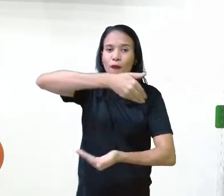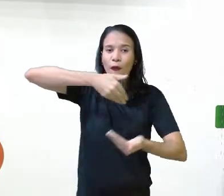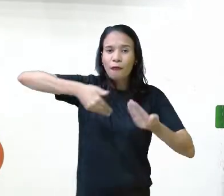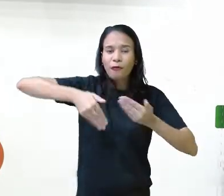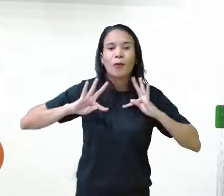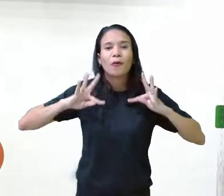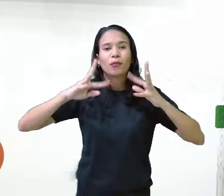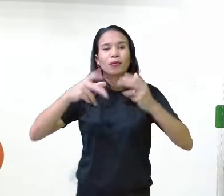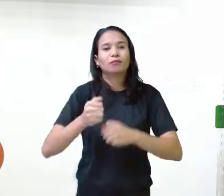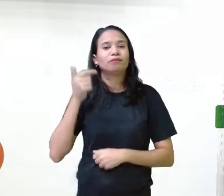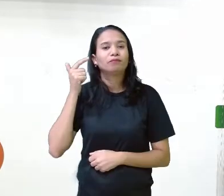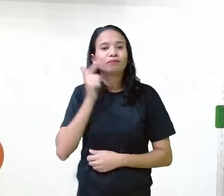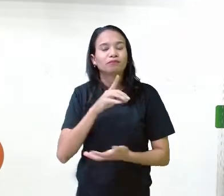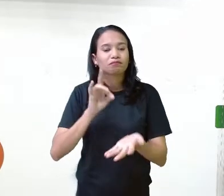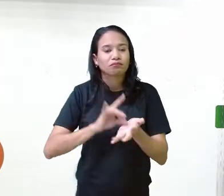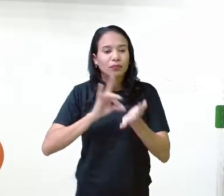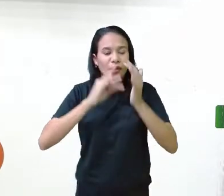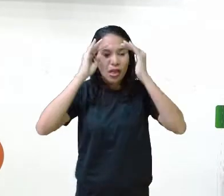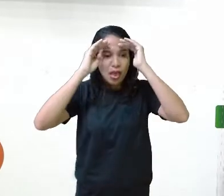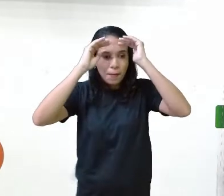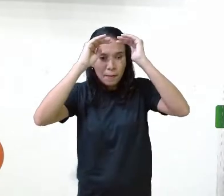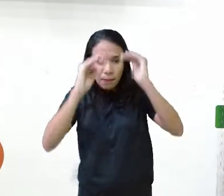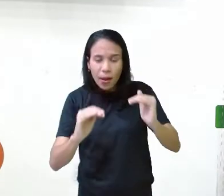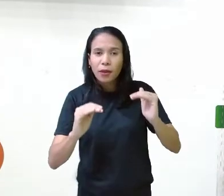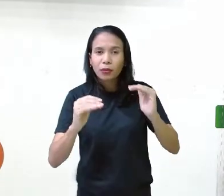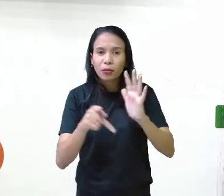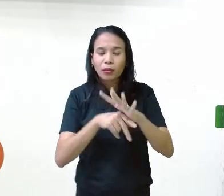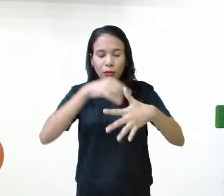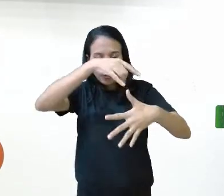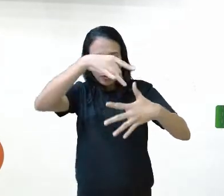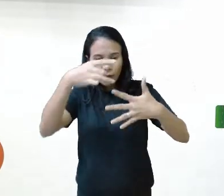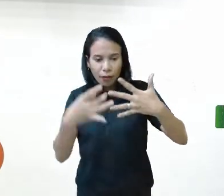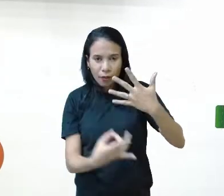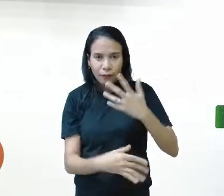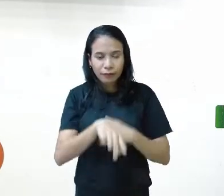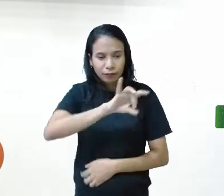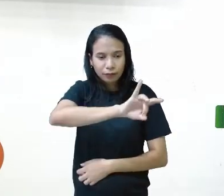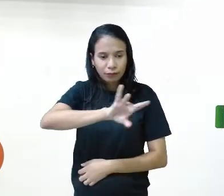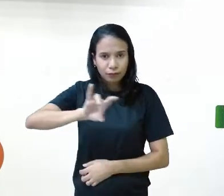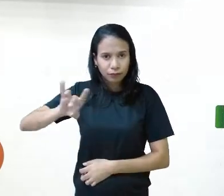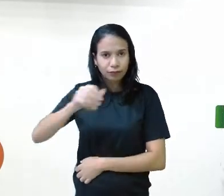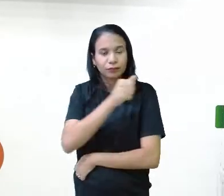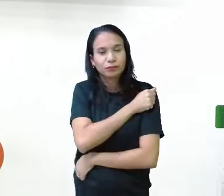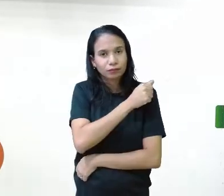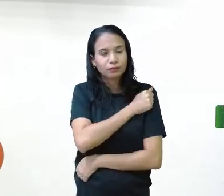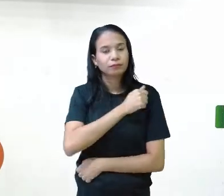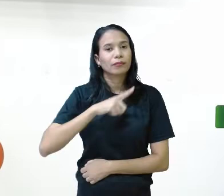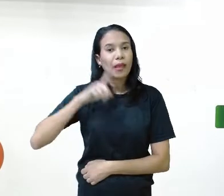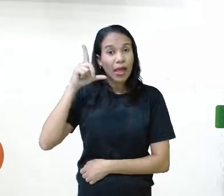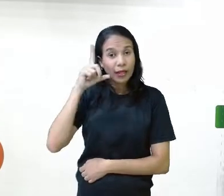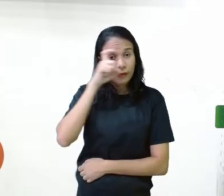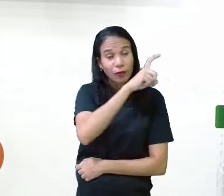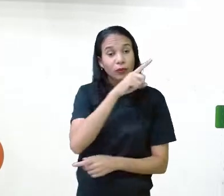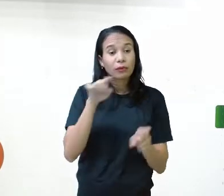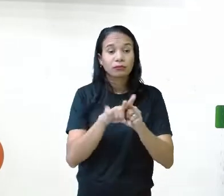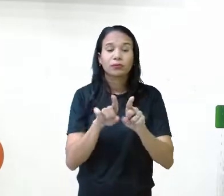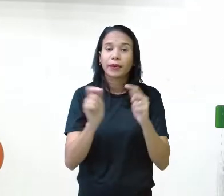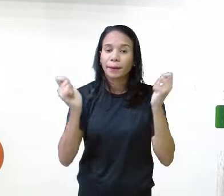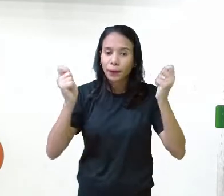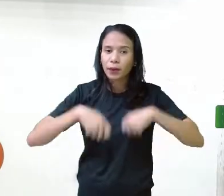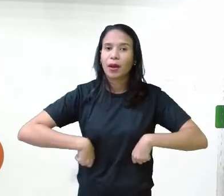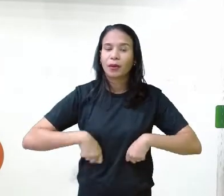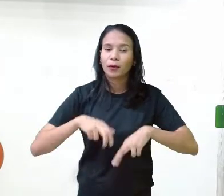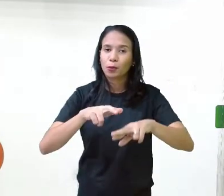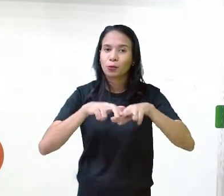todos, quando eles conseguem respeitar a especificidade de cada estudante, a dificuldade, as possibilidades.